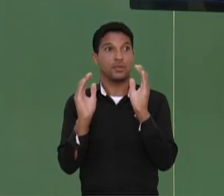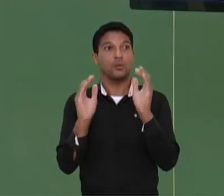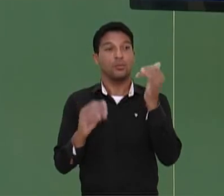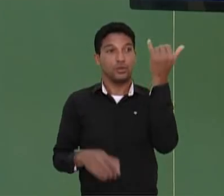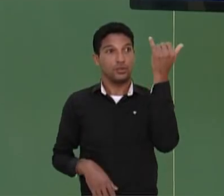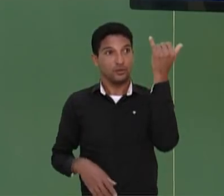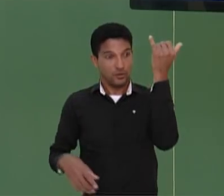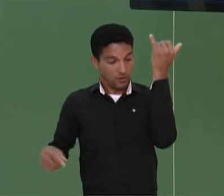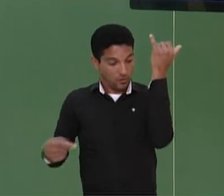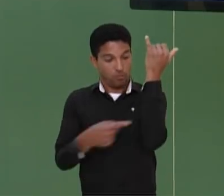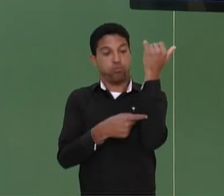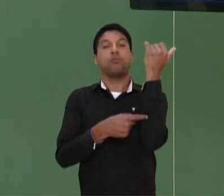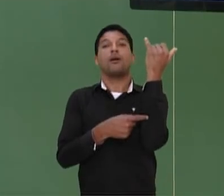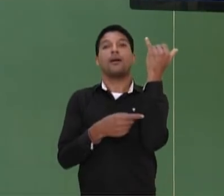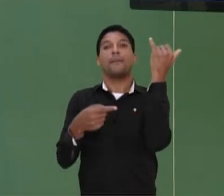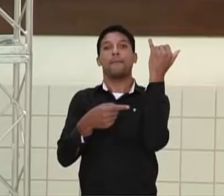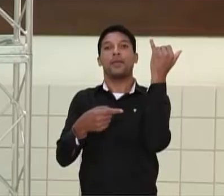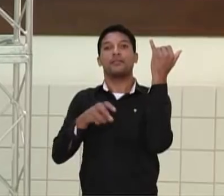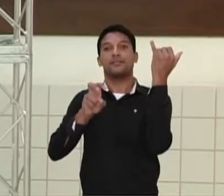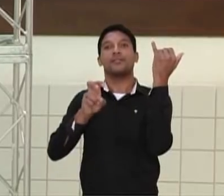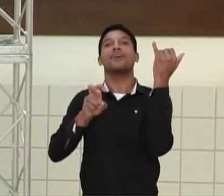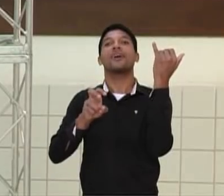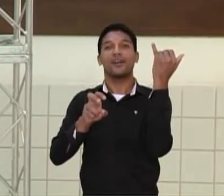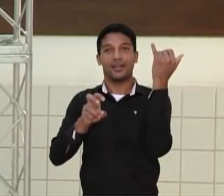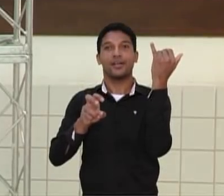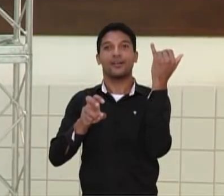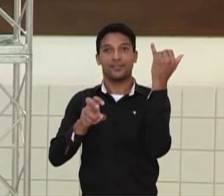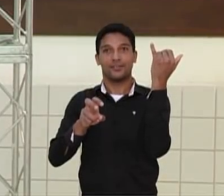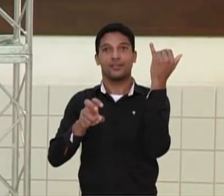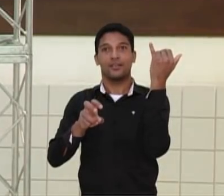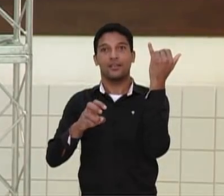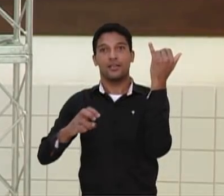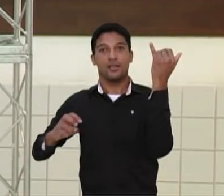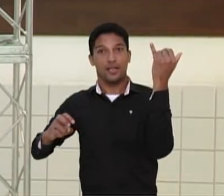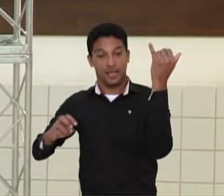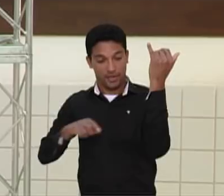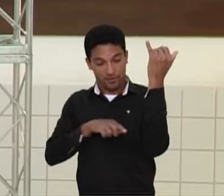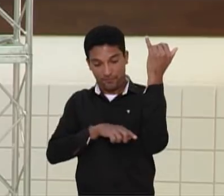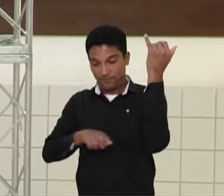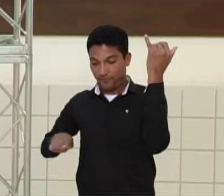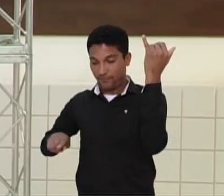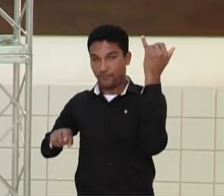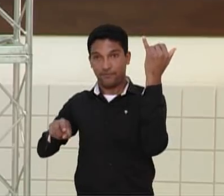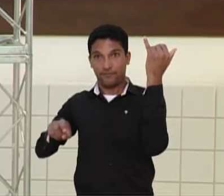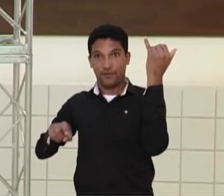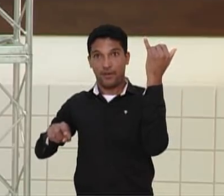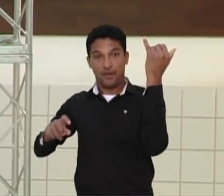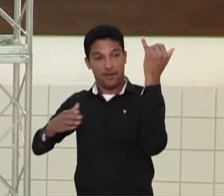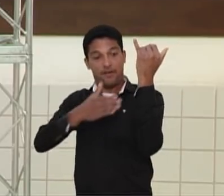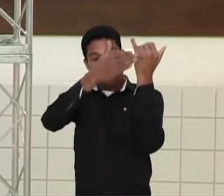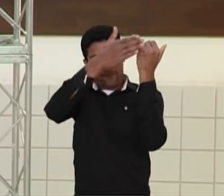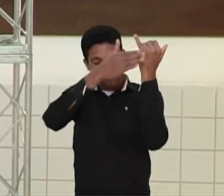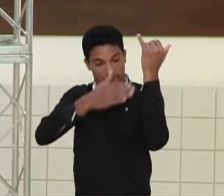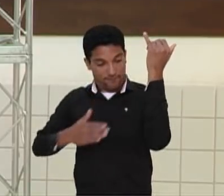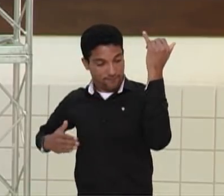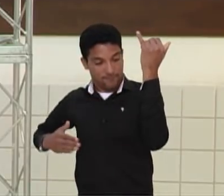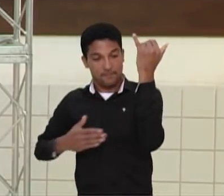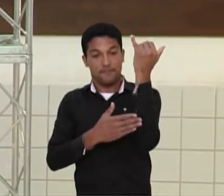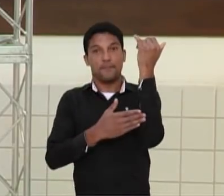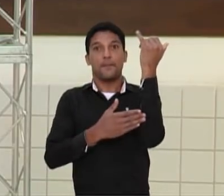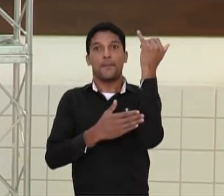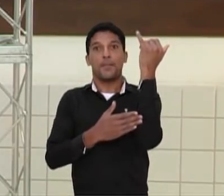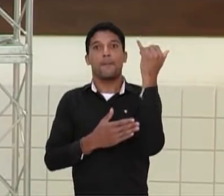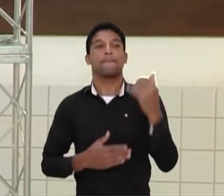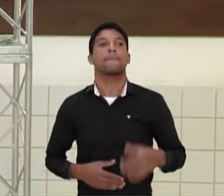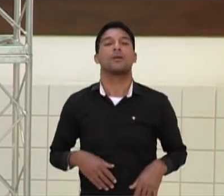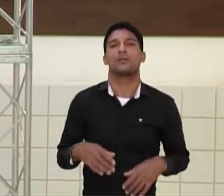é o ponto de interseção. Uma outra forma de você realizar isso seria substituir o x por zero e